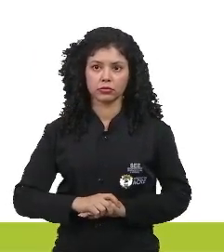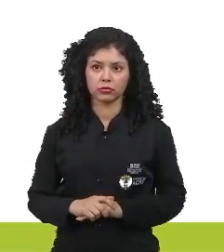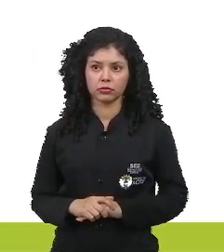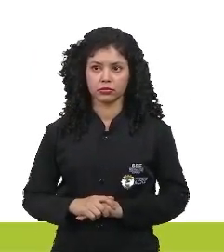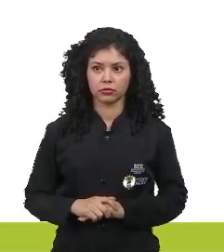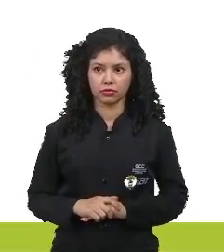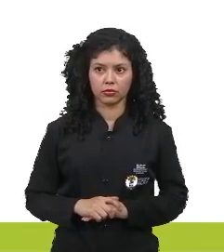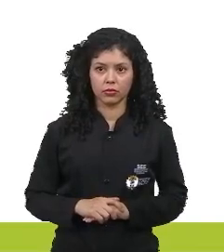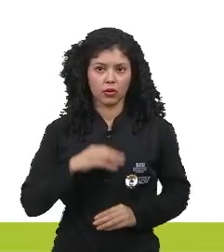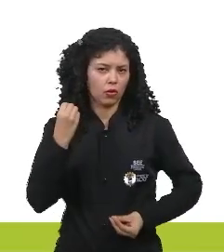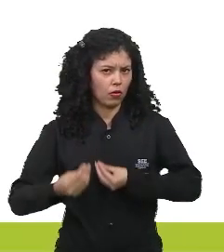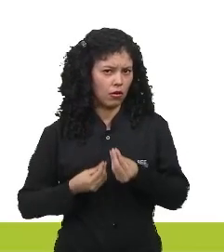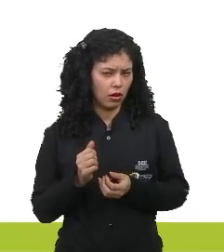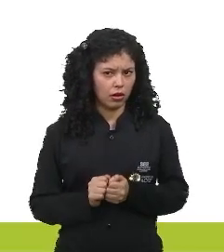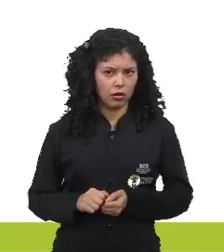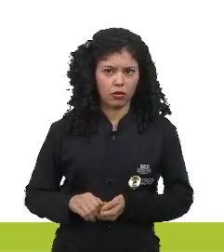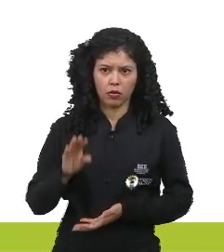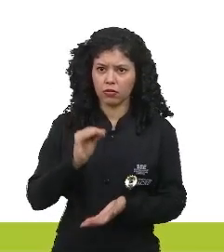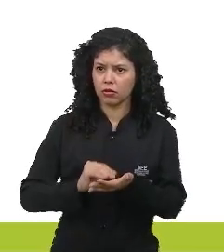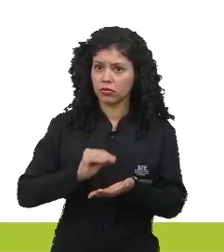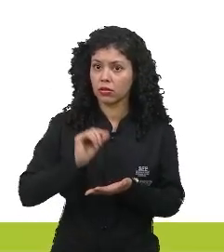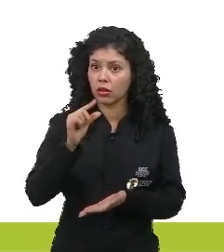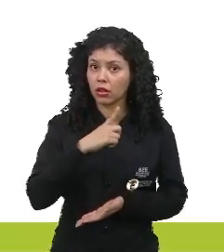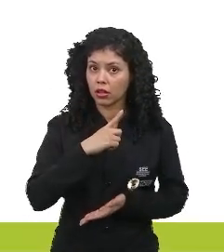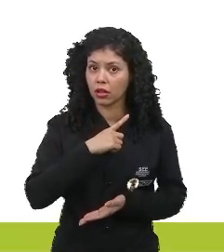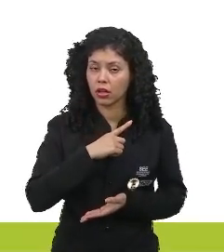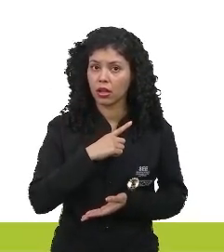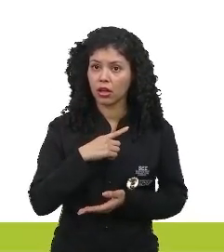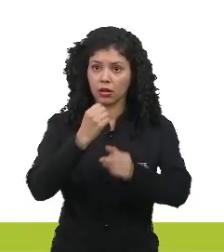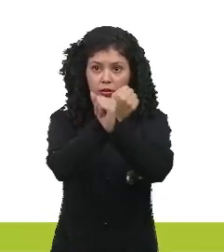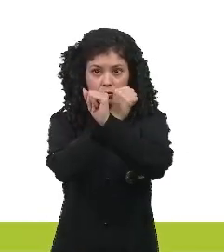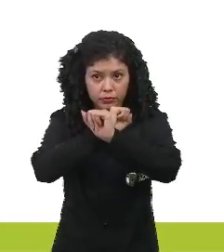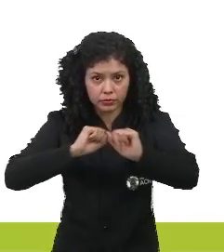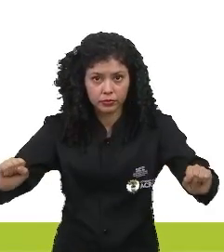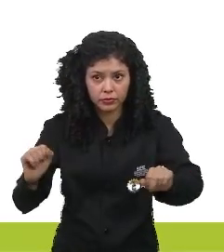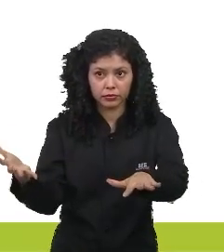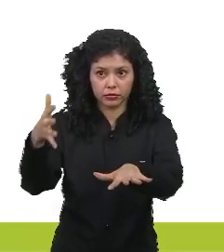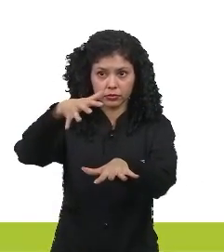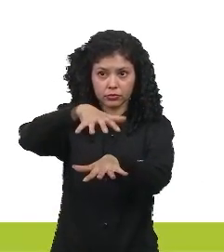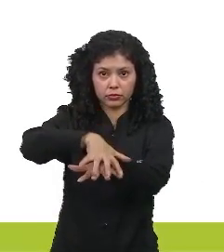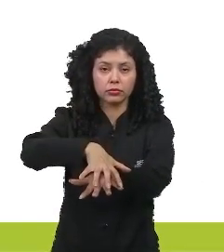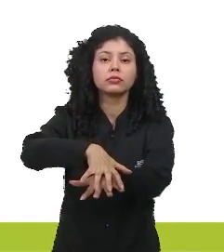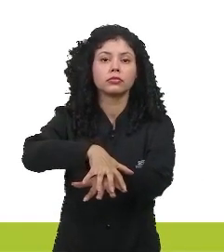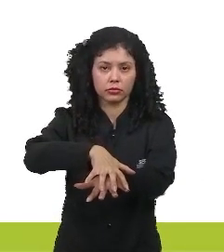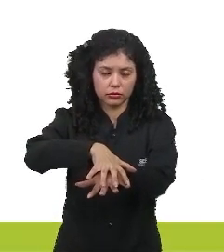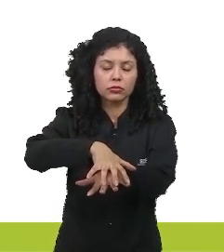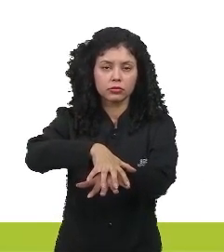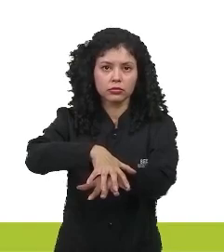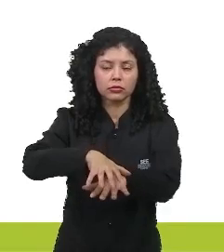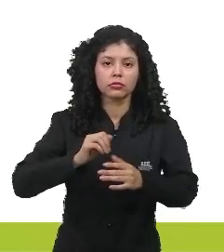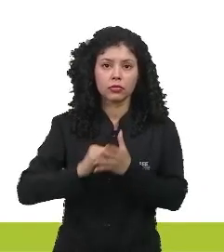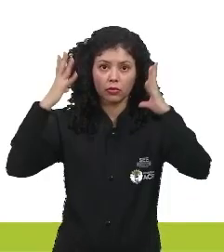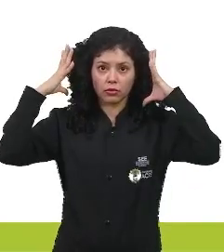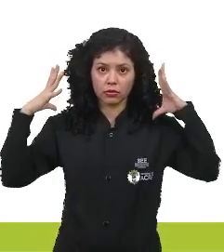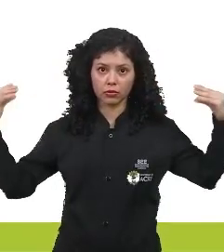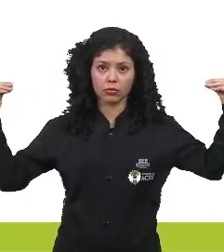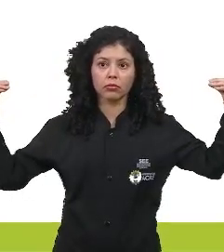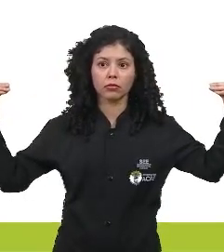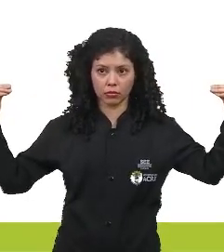1825. Com exceção, tivemos a abolição nas colônias holandesas em